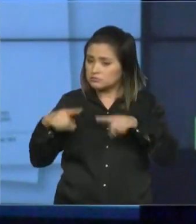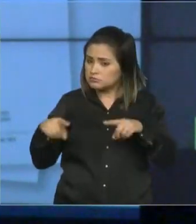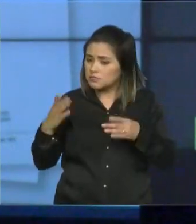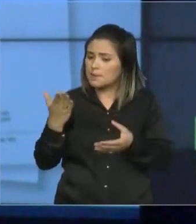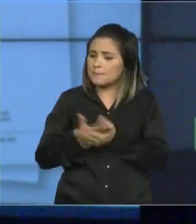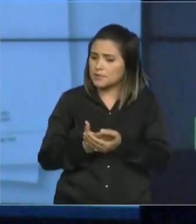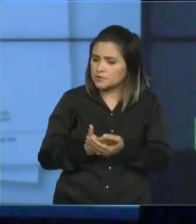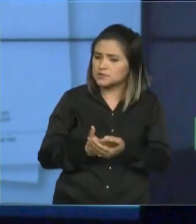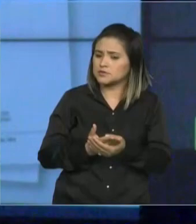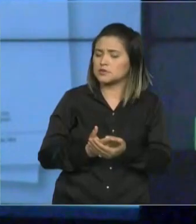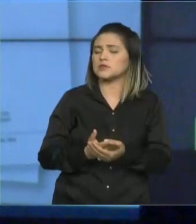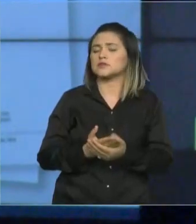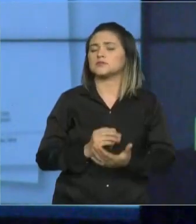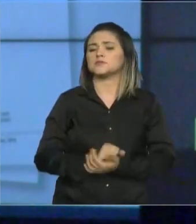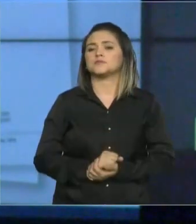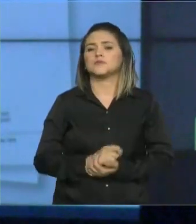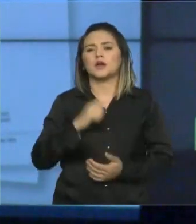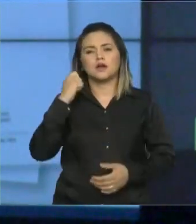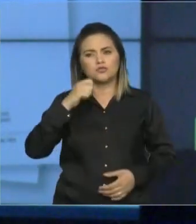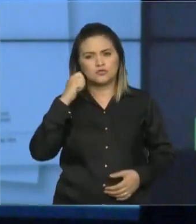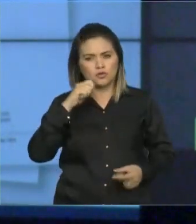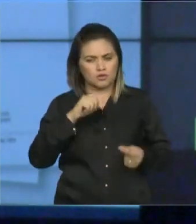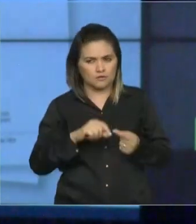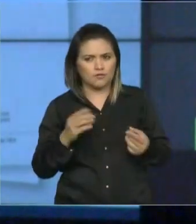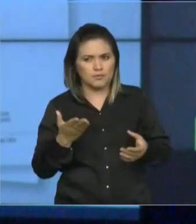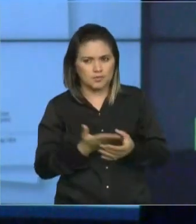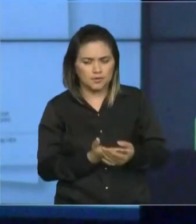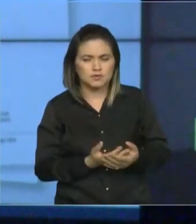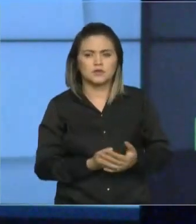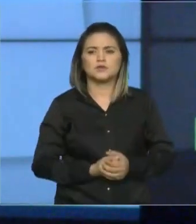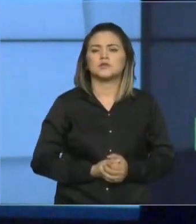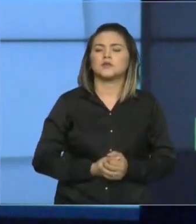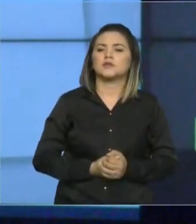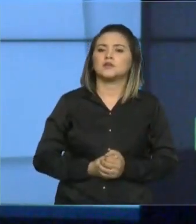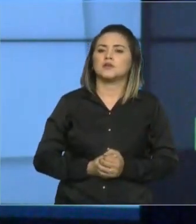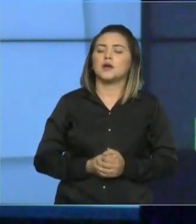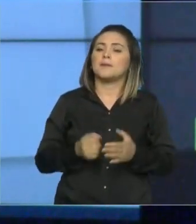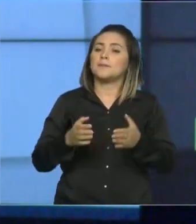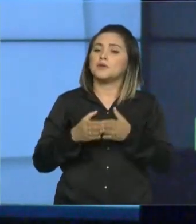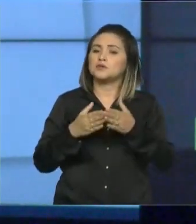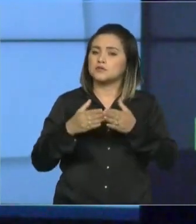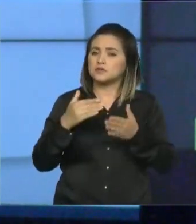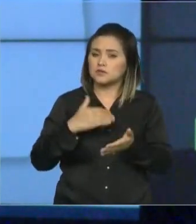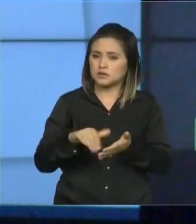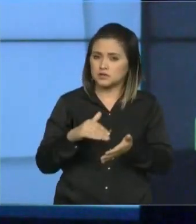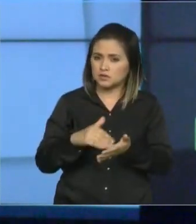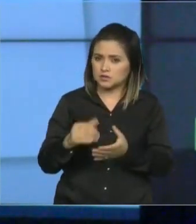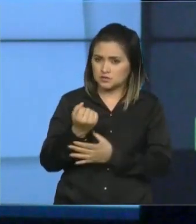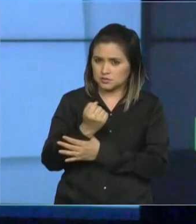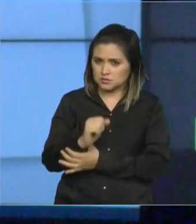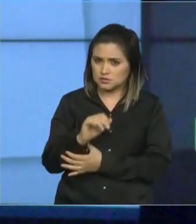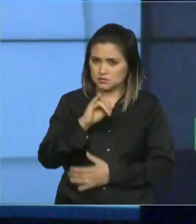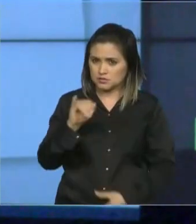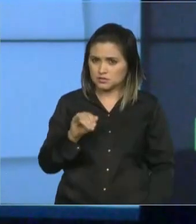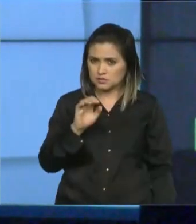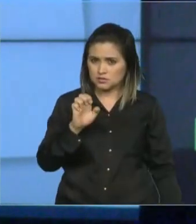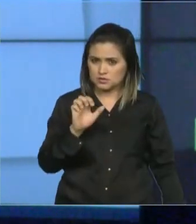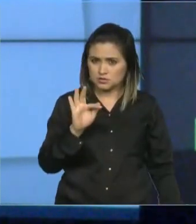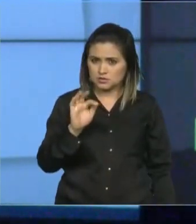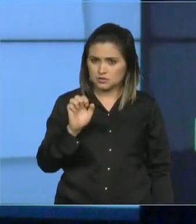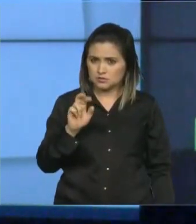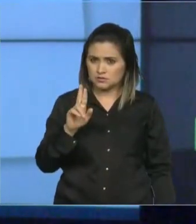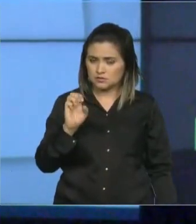Solicitamos, mandamos uma indicação para o secretário Jefferson Portela para a abertura de uma sindicância. Convocamos pela comissão de